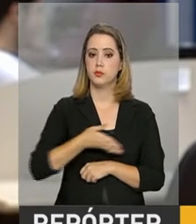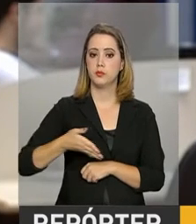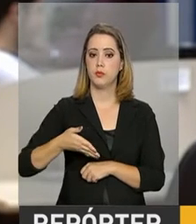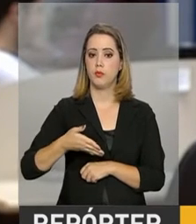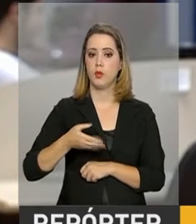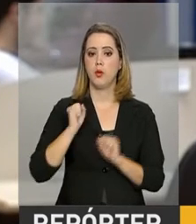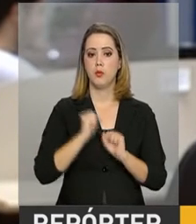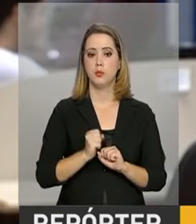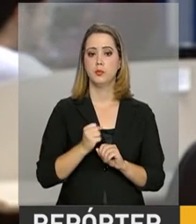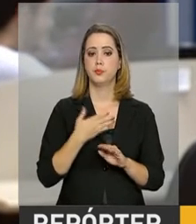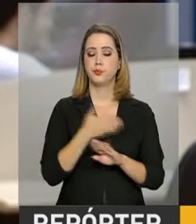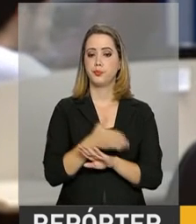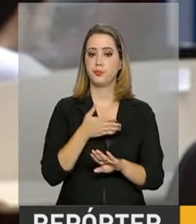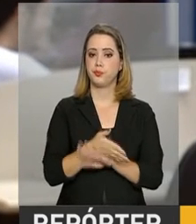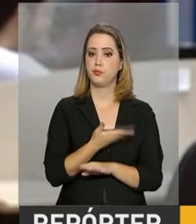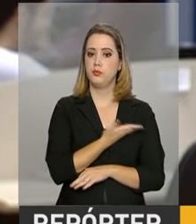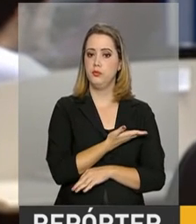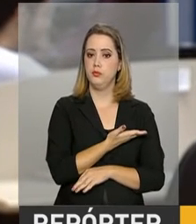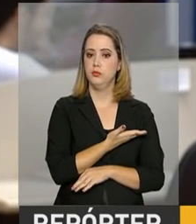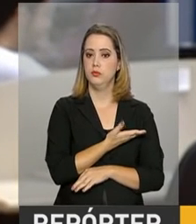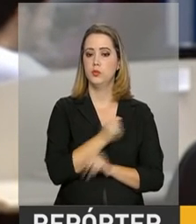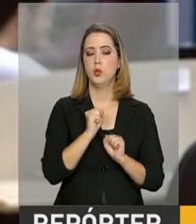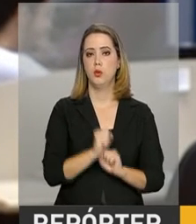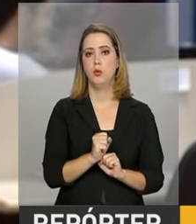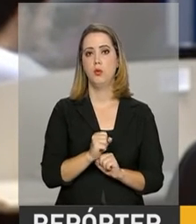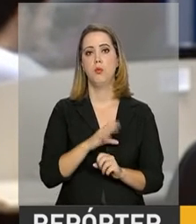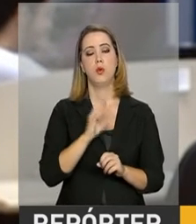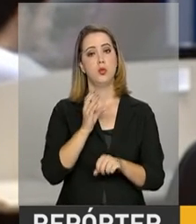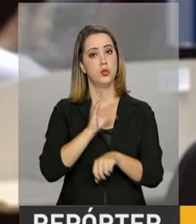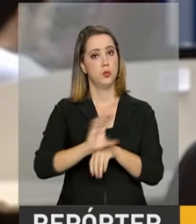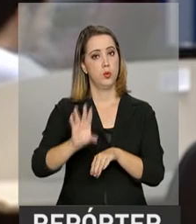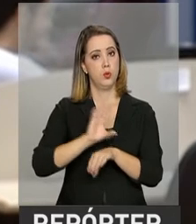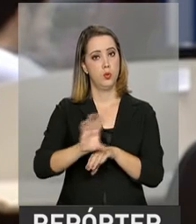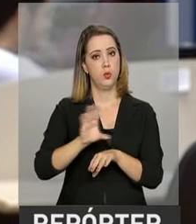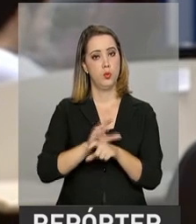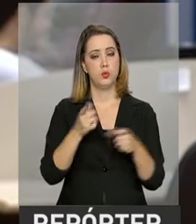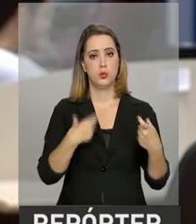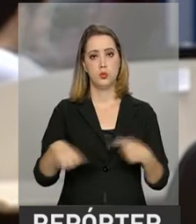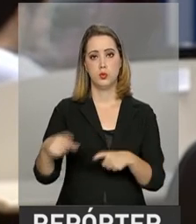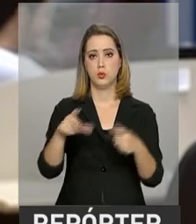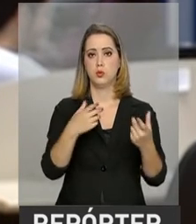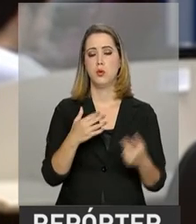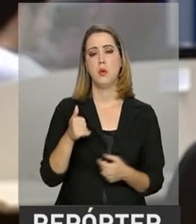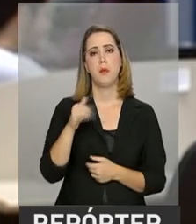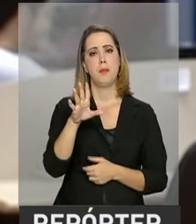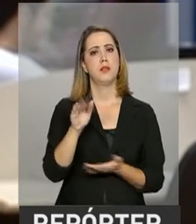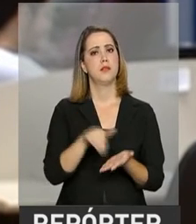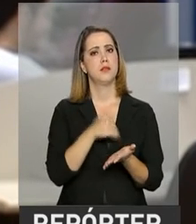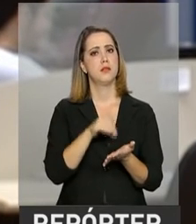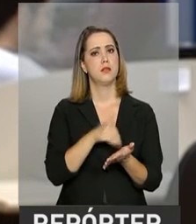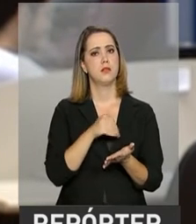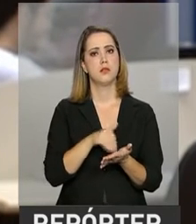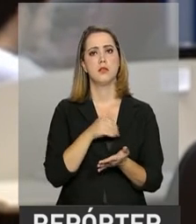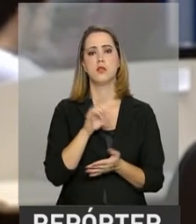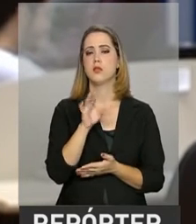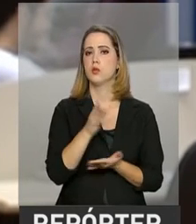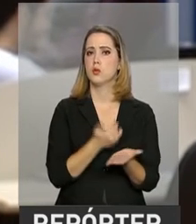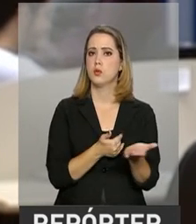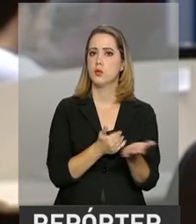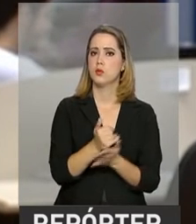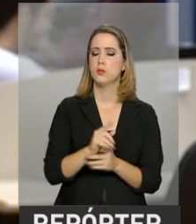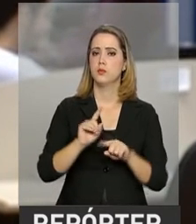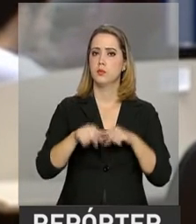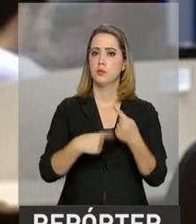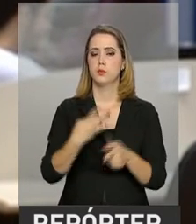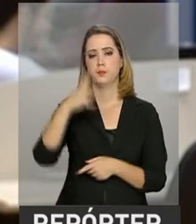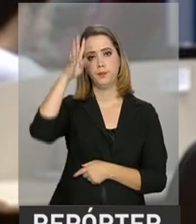sisu.mec.gov.br. As consultas podem ser feitas por curso, instituição e município, mas as inscrições pelo sistema só começam na